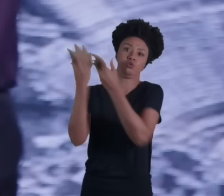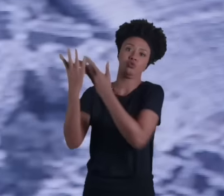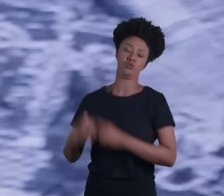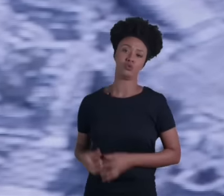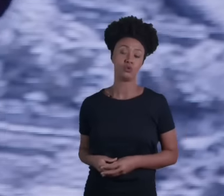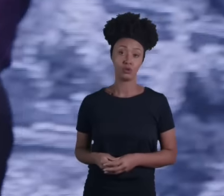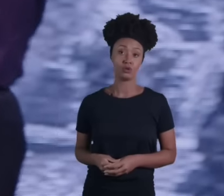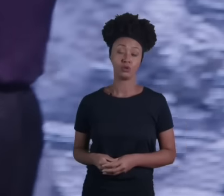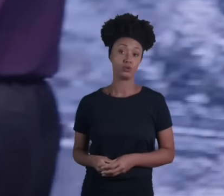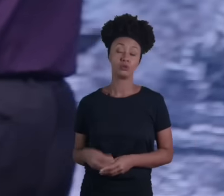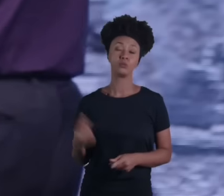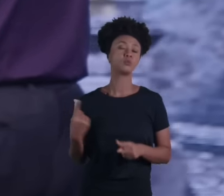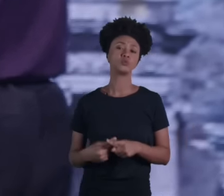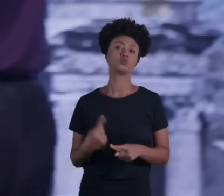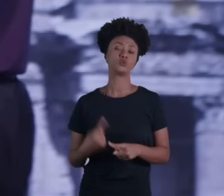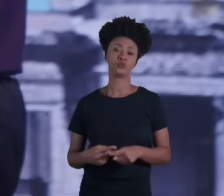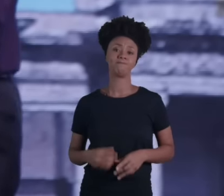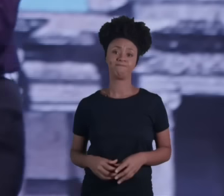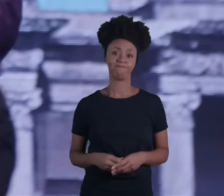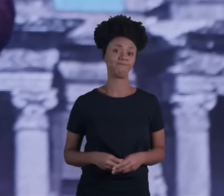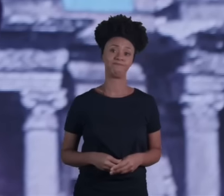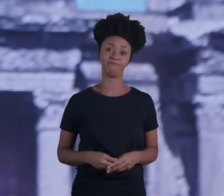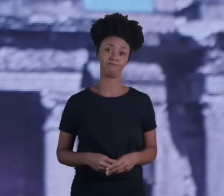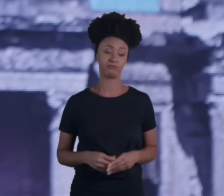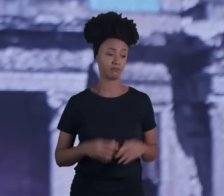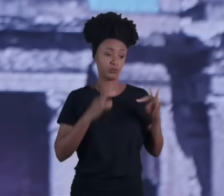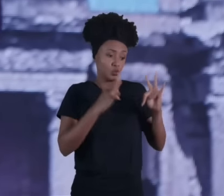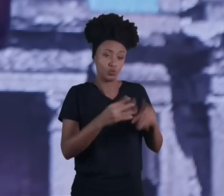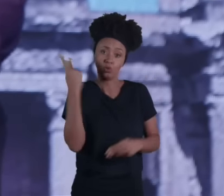quê? Porque tudo é dele.